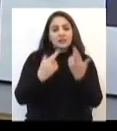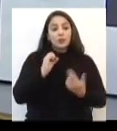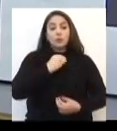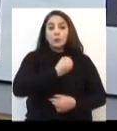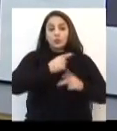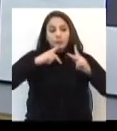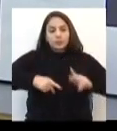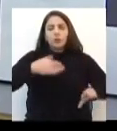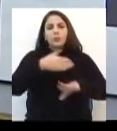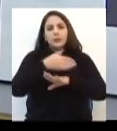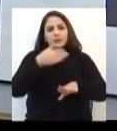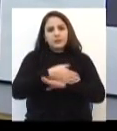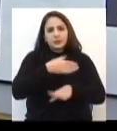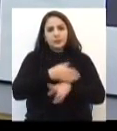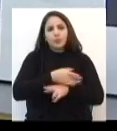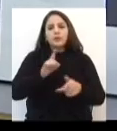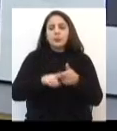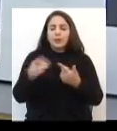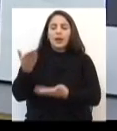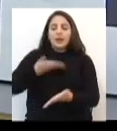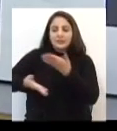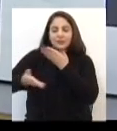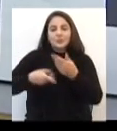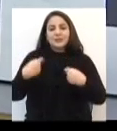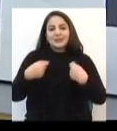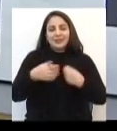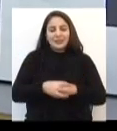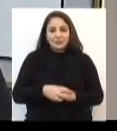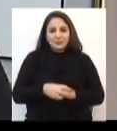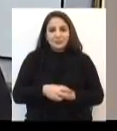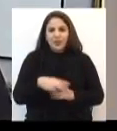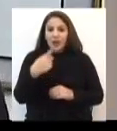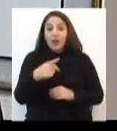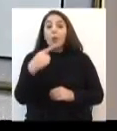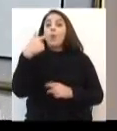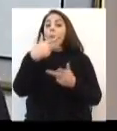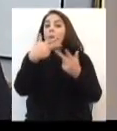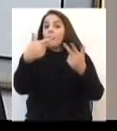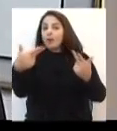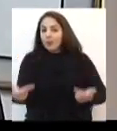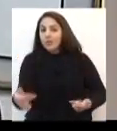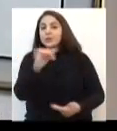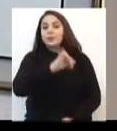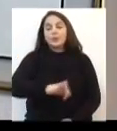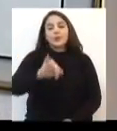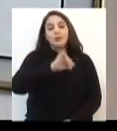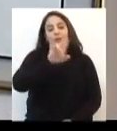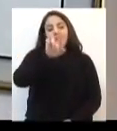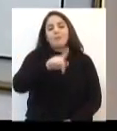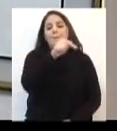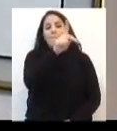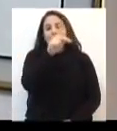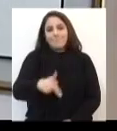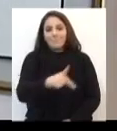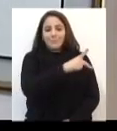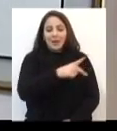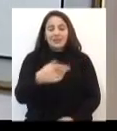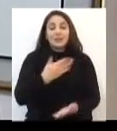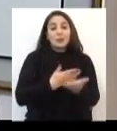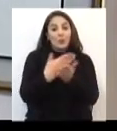de pessoas que se agregaram à cooperativa e também o atendimento das suas necessidades. E aí vem outro elemento importante, foi um padre que começou